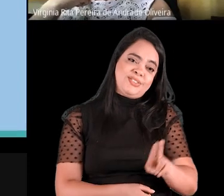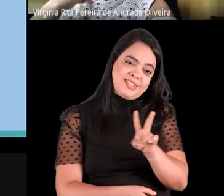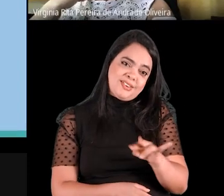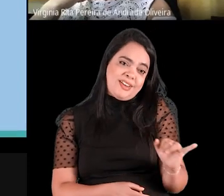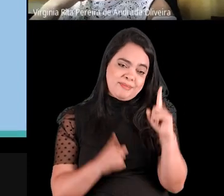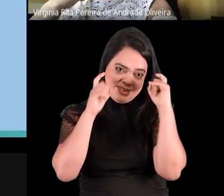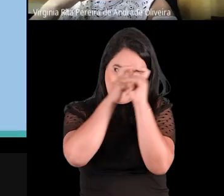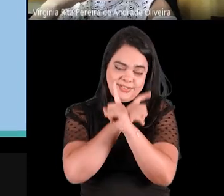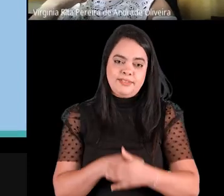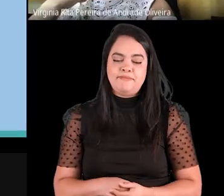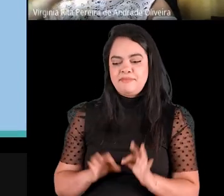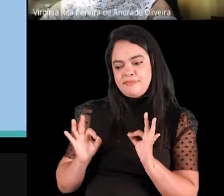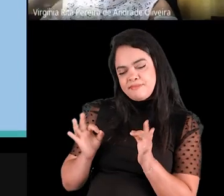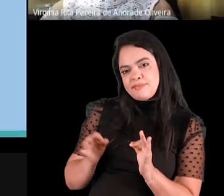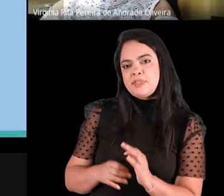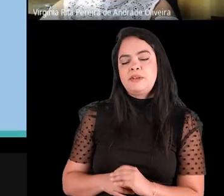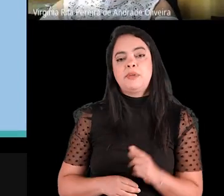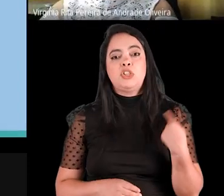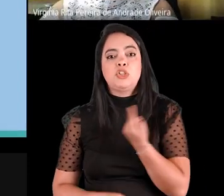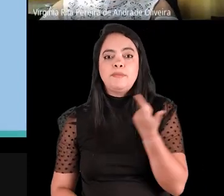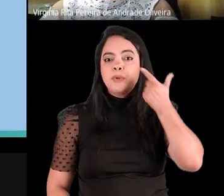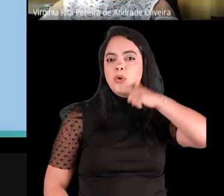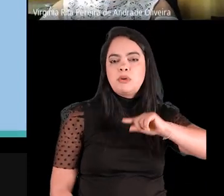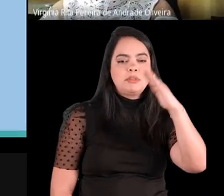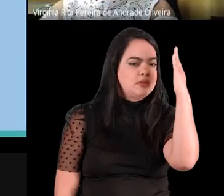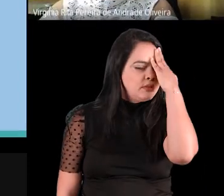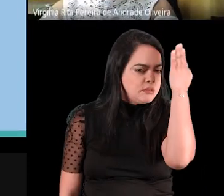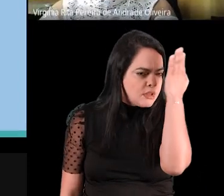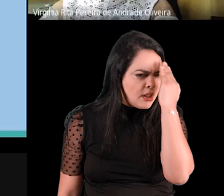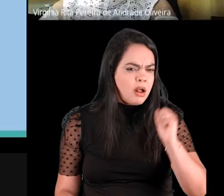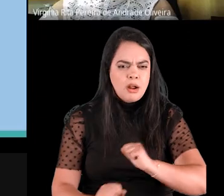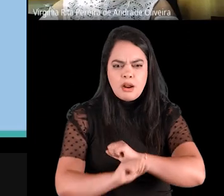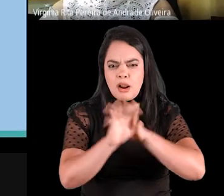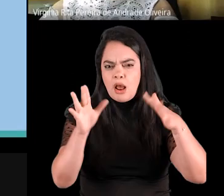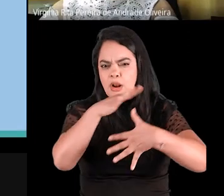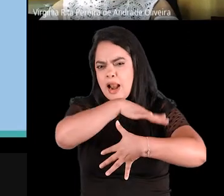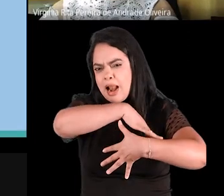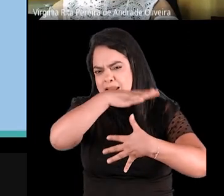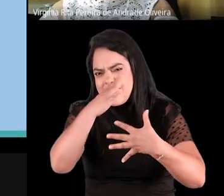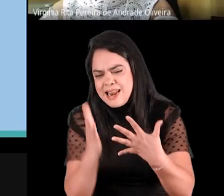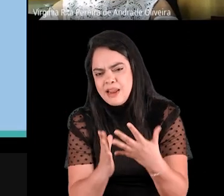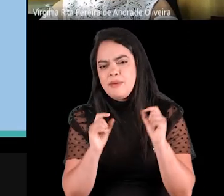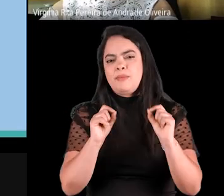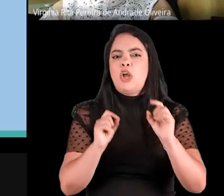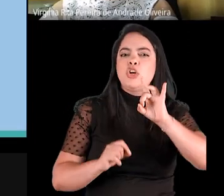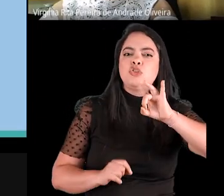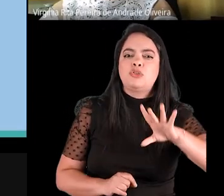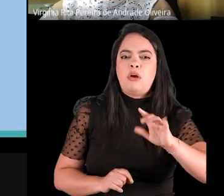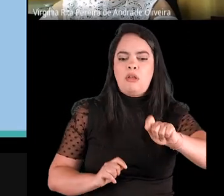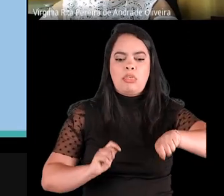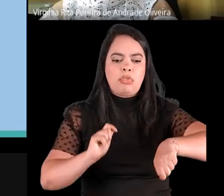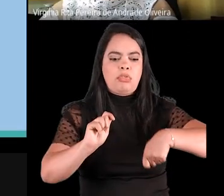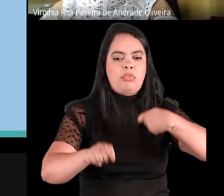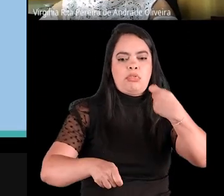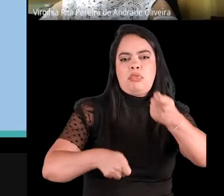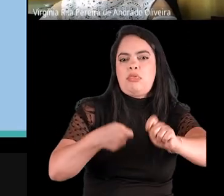certeza. Mas eu acho que assim, quando a gente consegue compreender que a língua de sinais não tem a ver só com o gesto, né, a gente